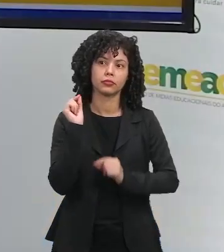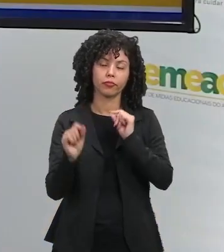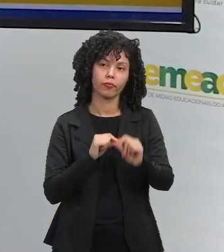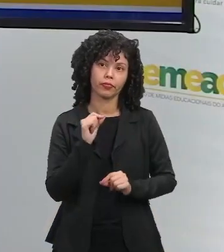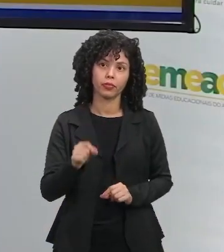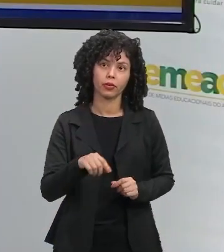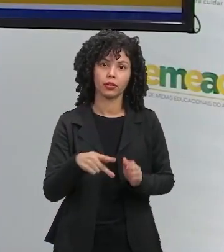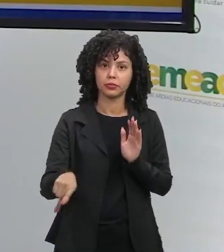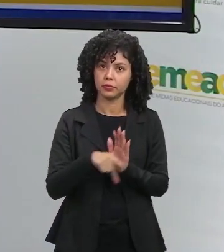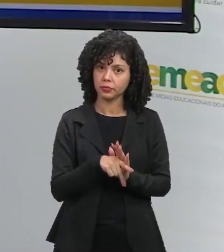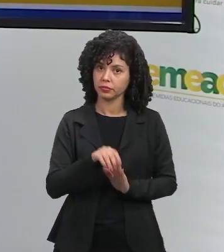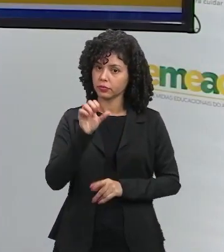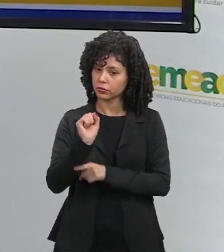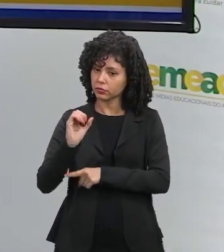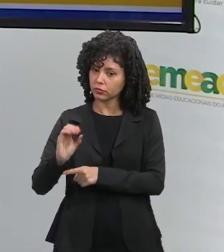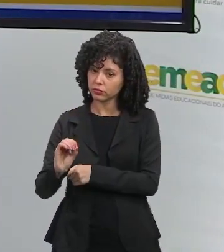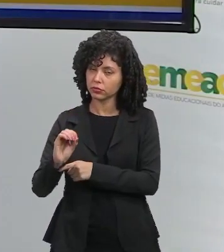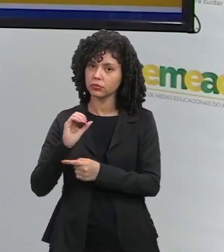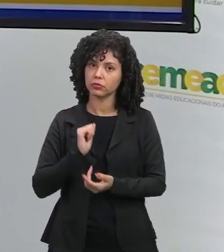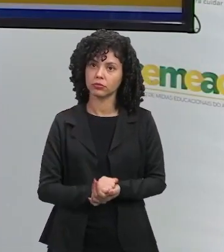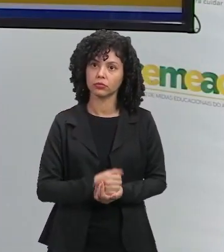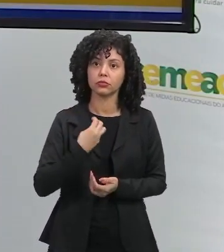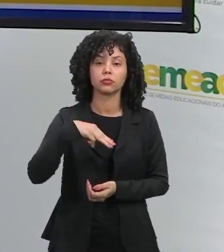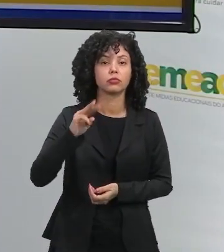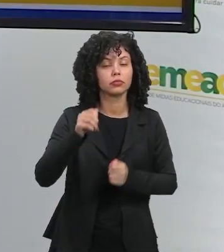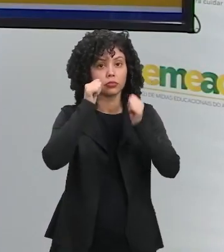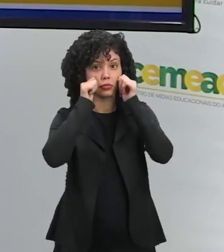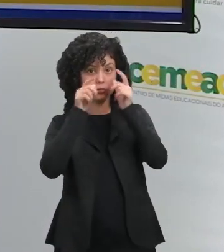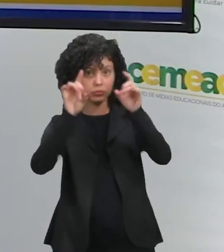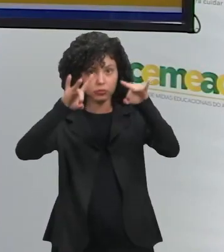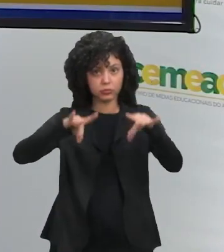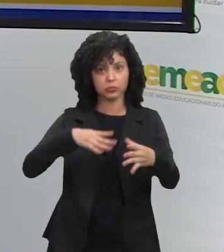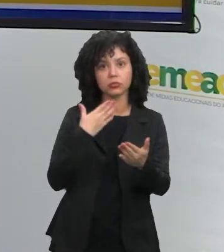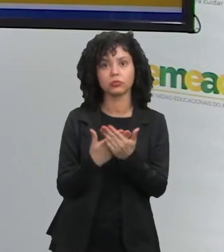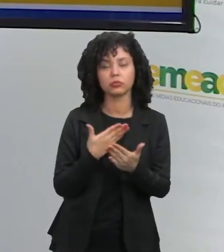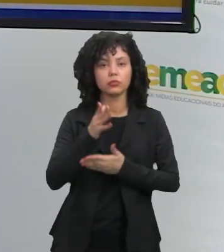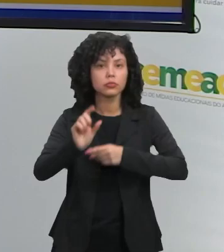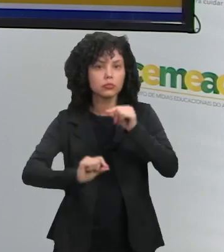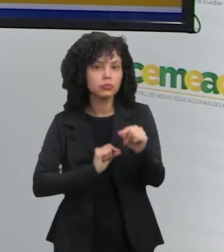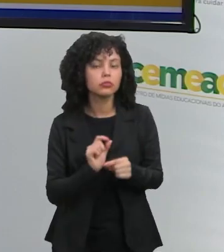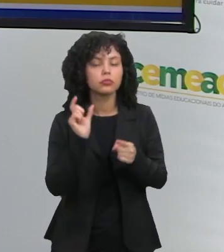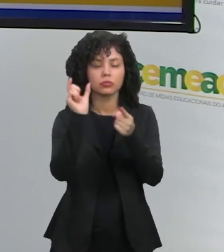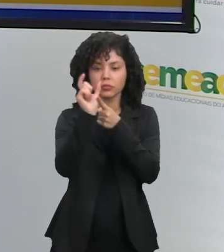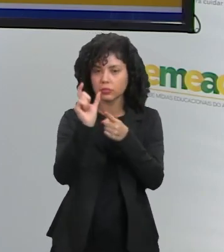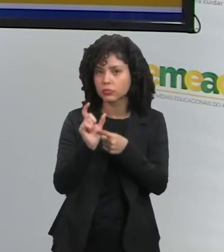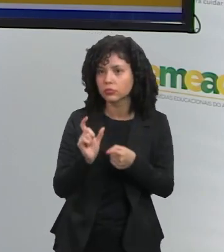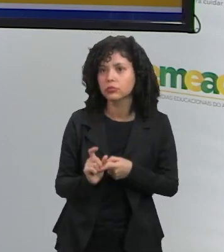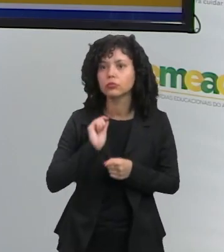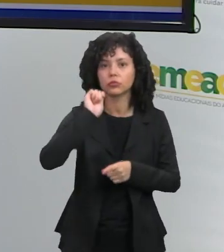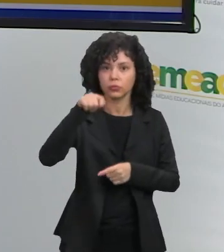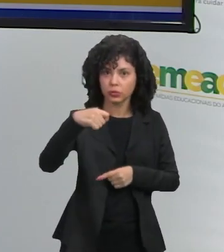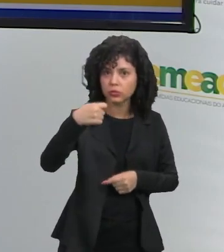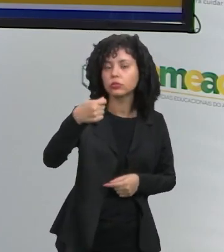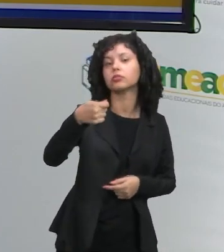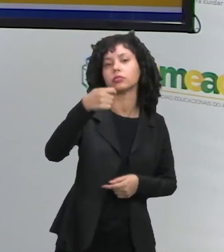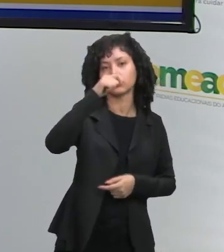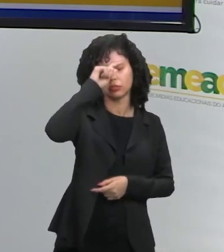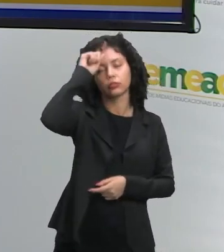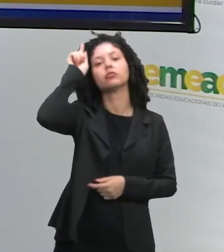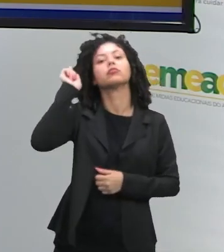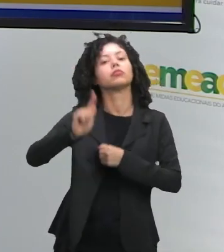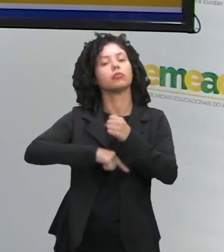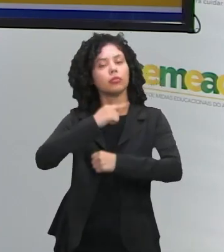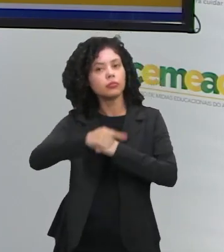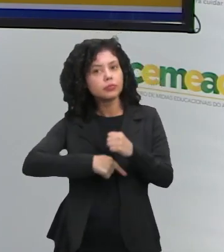era para ser SO? Então, quem prestou atenção na última aula, eu expliquei que essas palavras, a simbologia dos átomos, elas